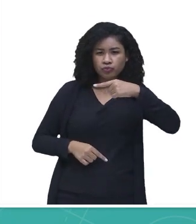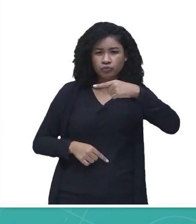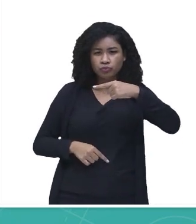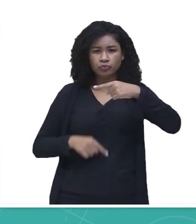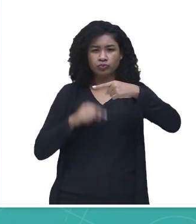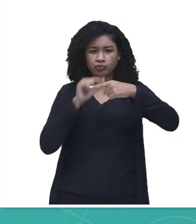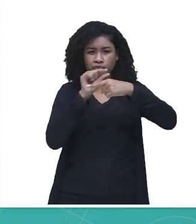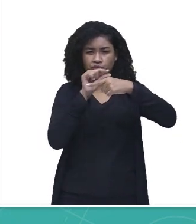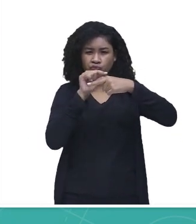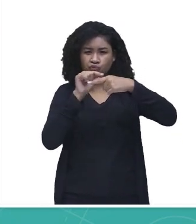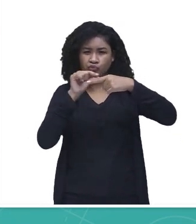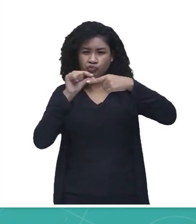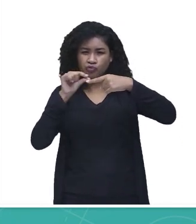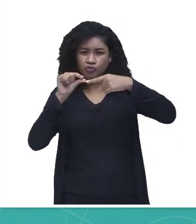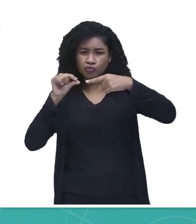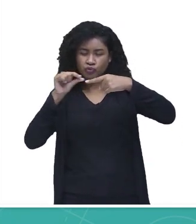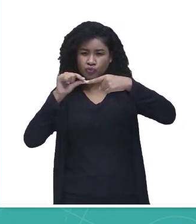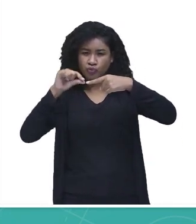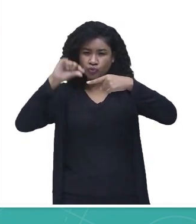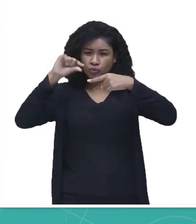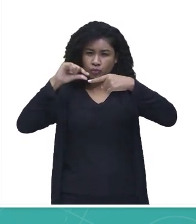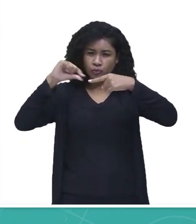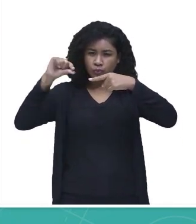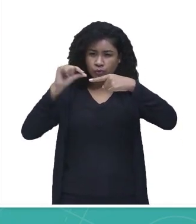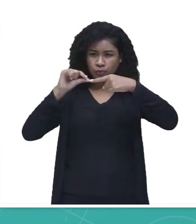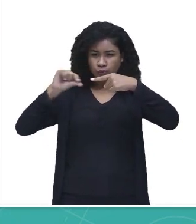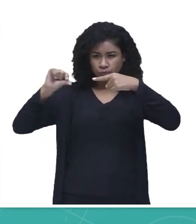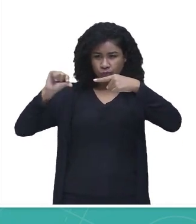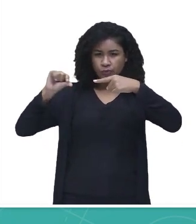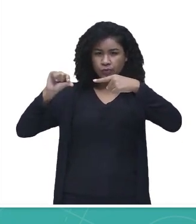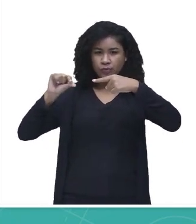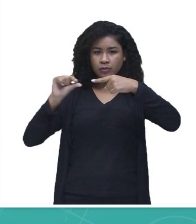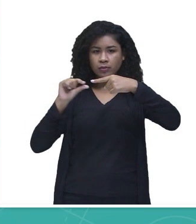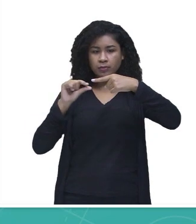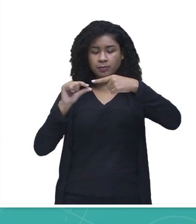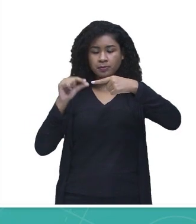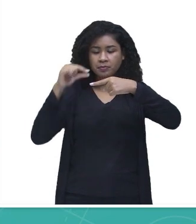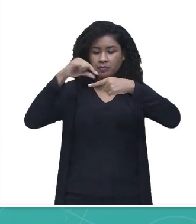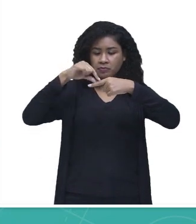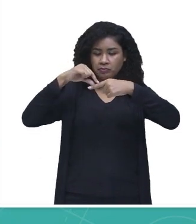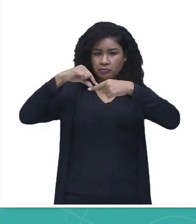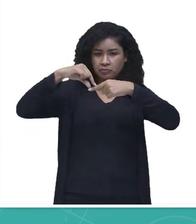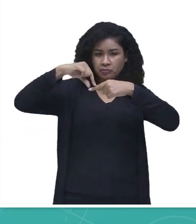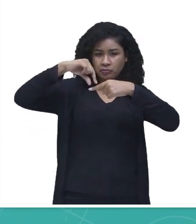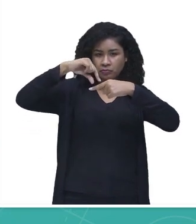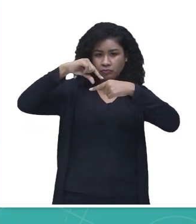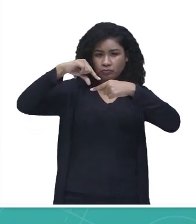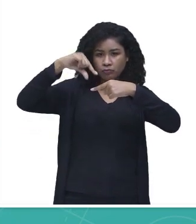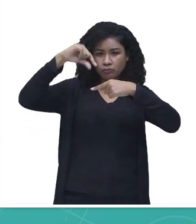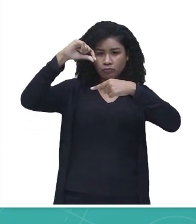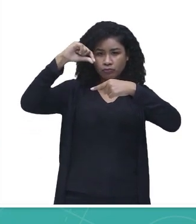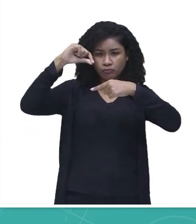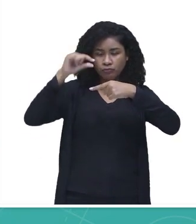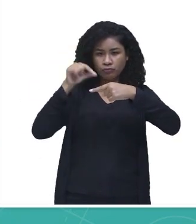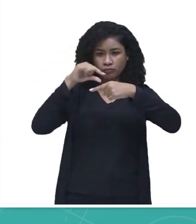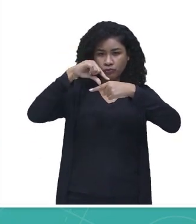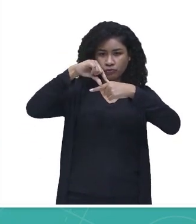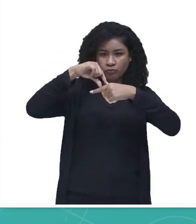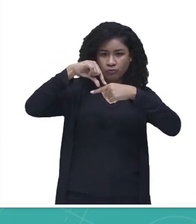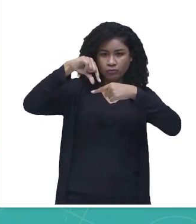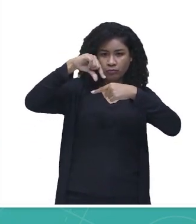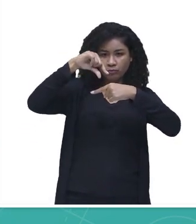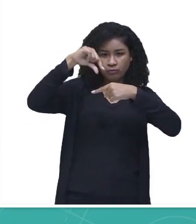imagem, e ele vai realizar ali a sua troca gasosa através da traqueia, certo? Então a gente observa aqui suas estruturas,